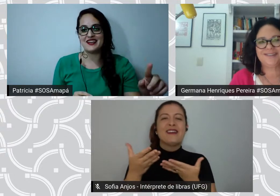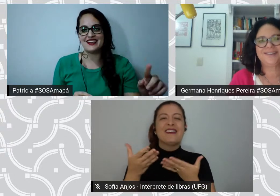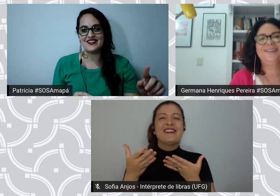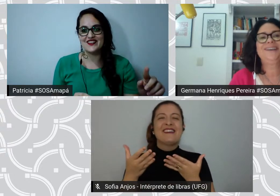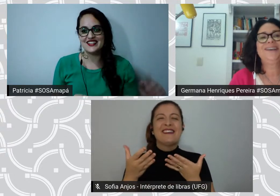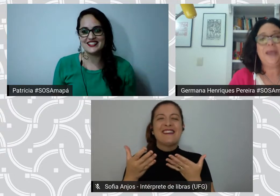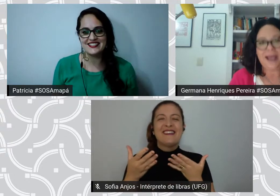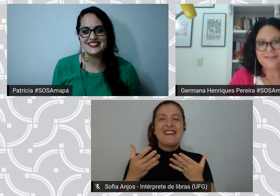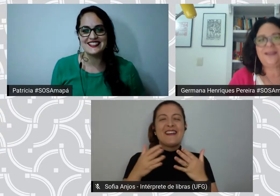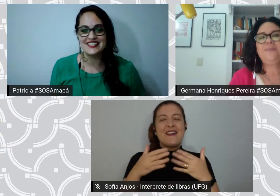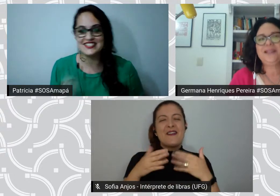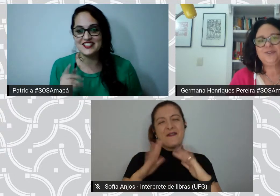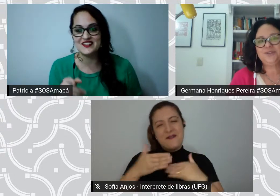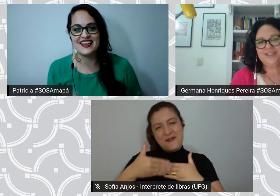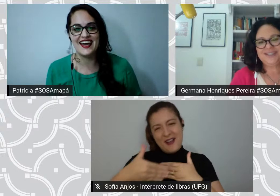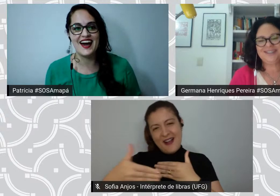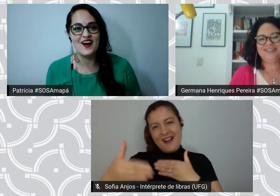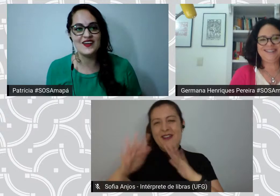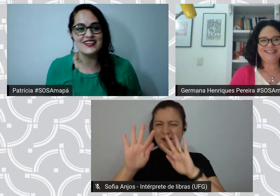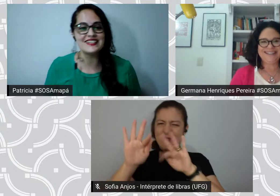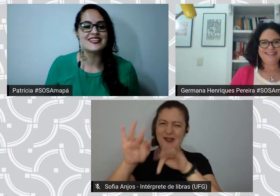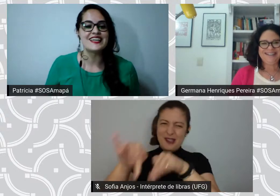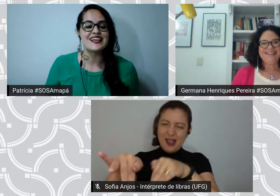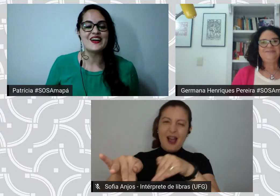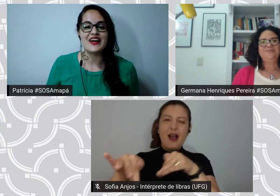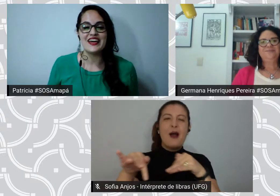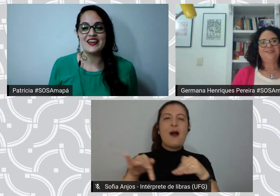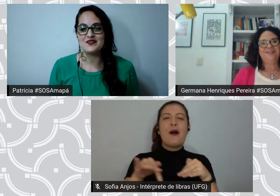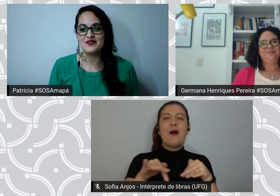ficar até meia-noite. Até meia-noite. Diego tem aula.